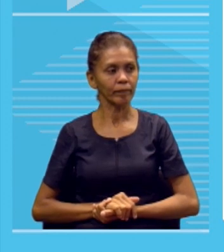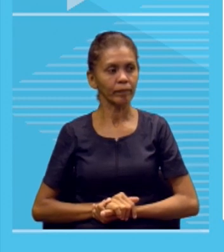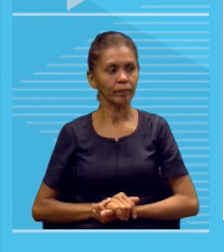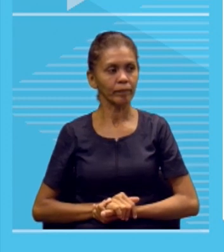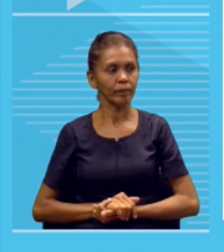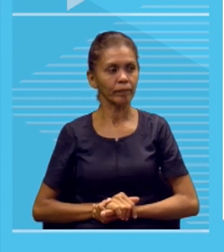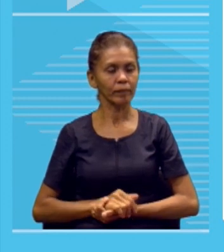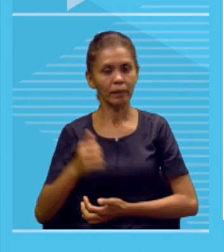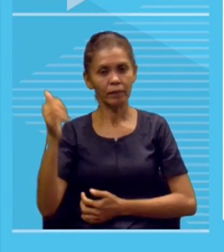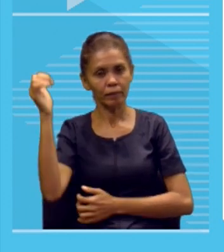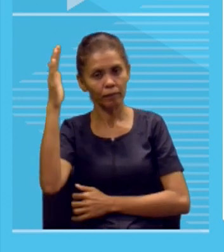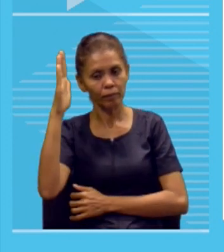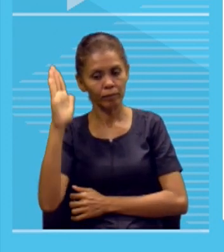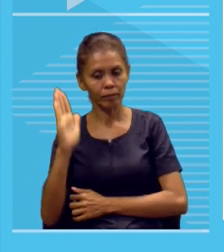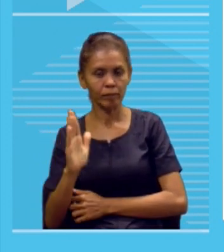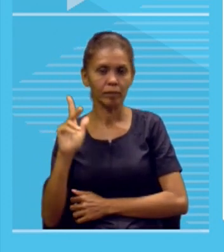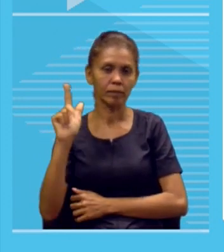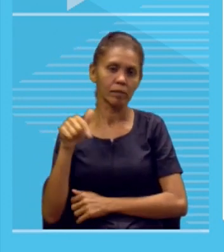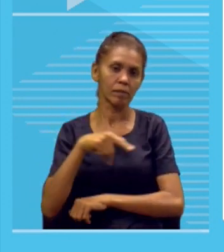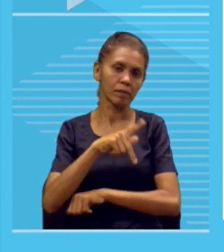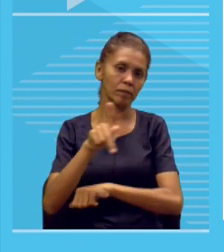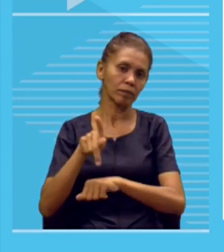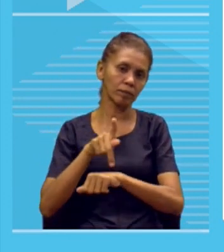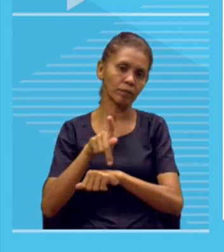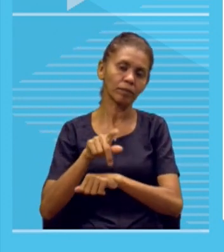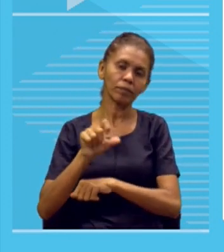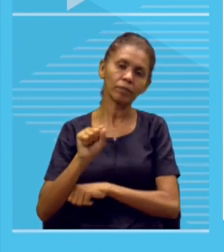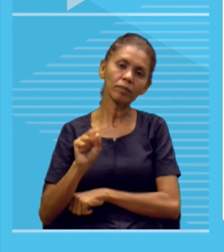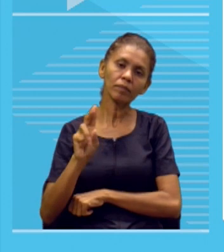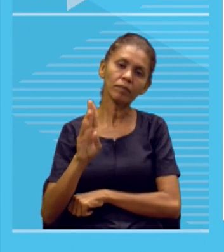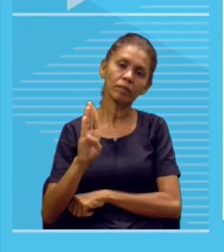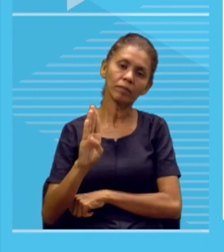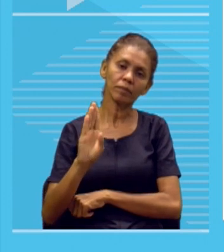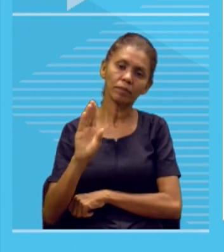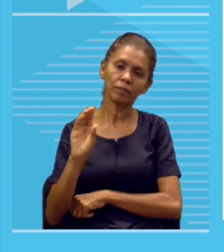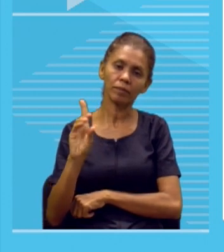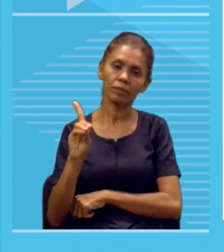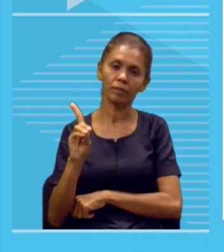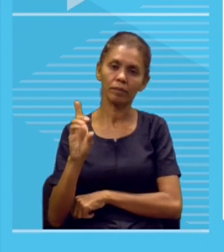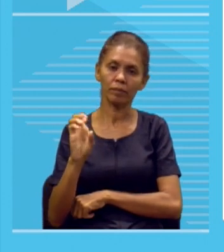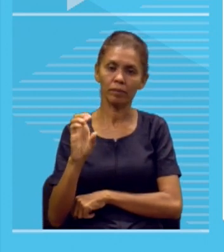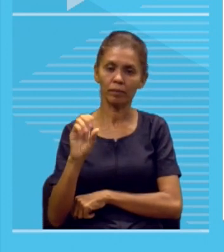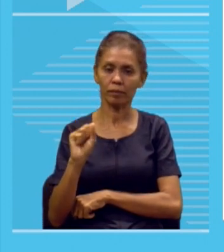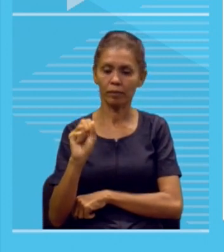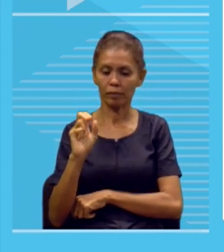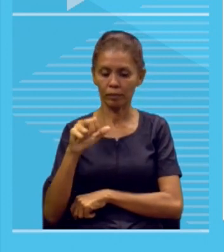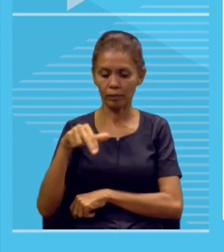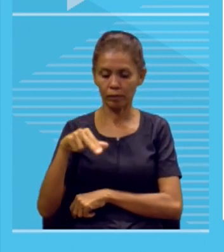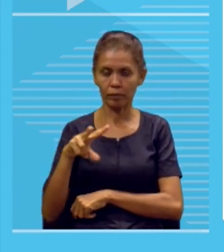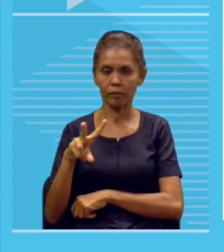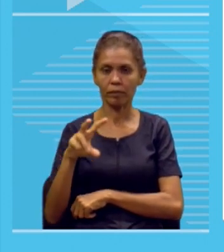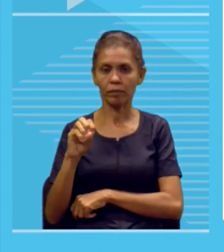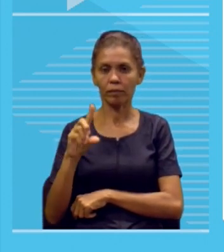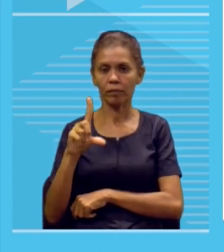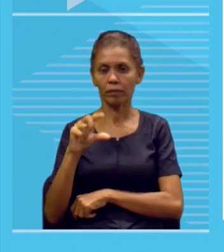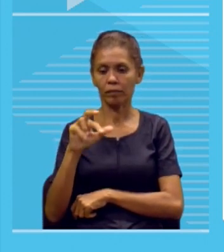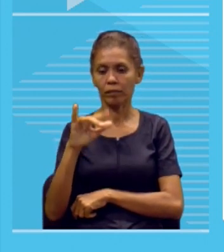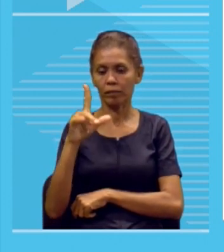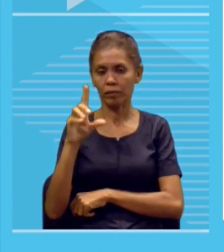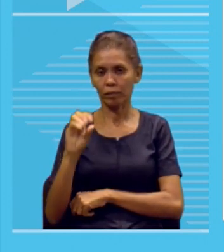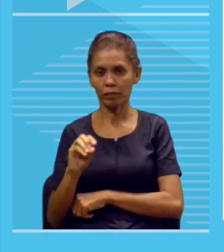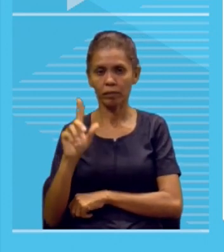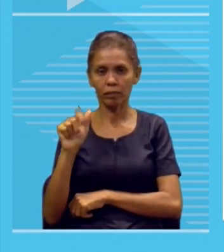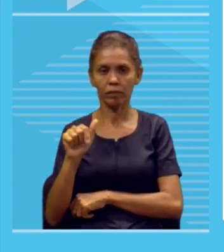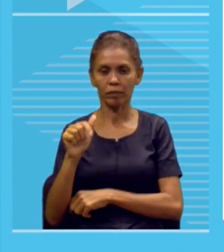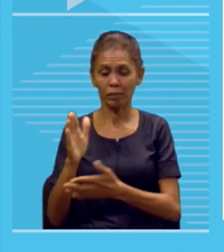período, no Brasil, que é considerado um país subdesenvolvido, né? Eu sei que alguns livros de geografia, ou